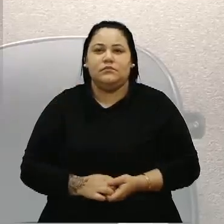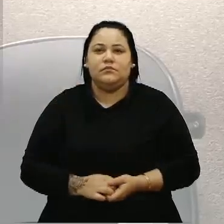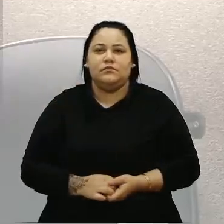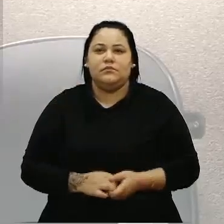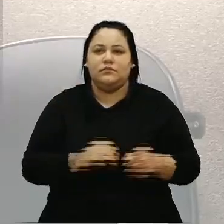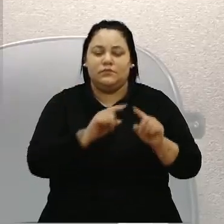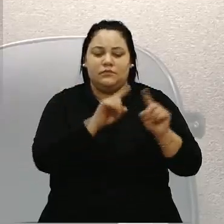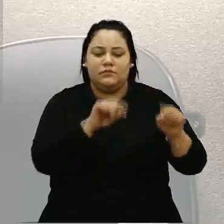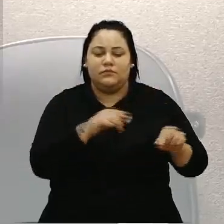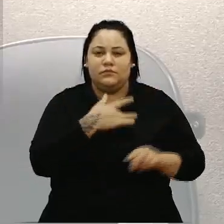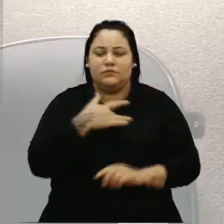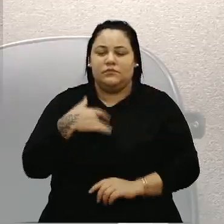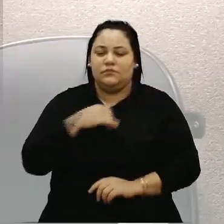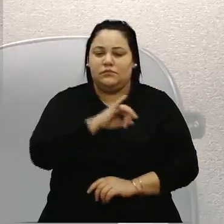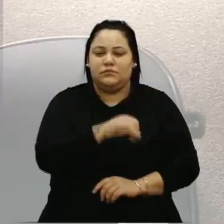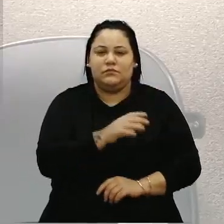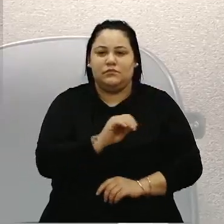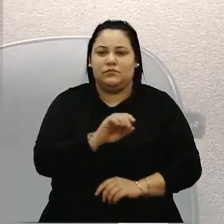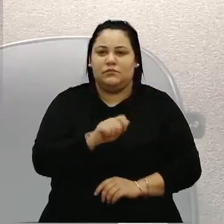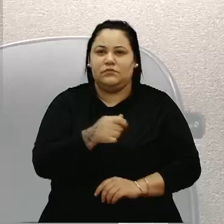Funcionários da saúde, João